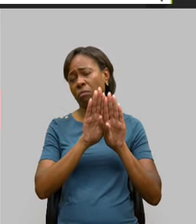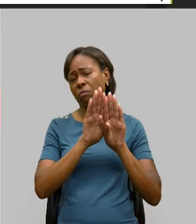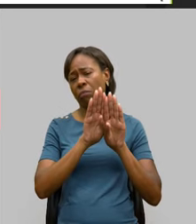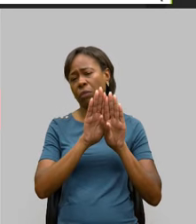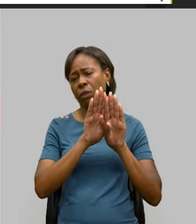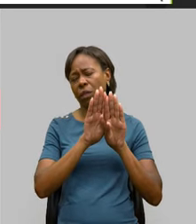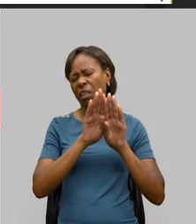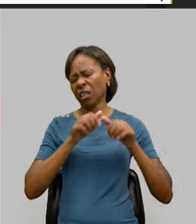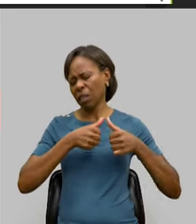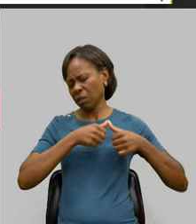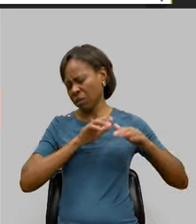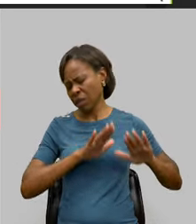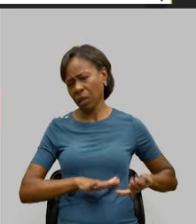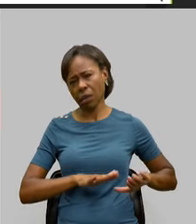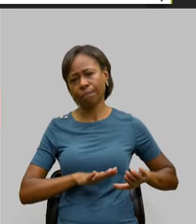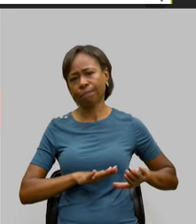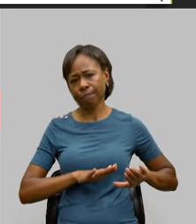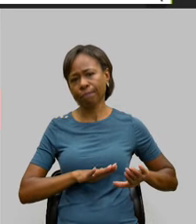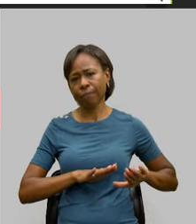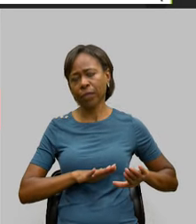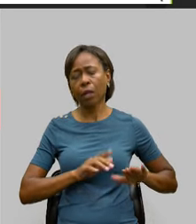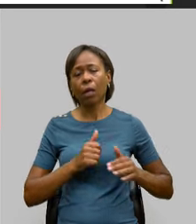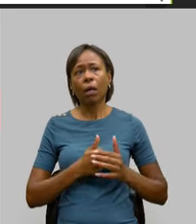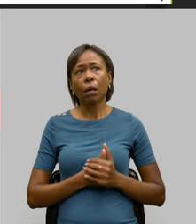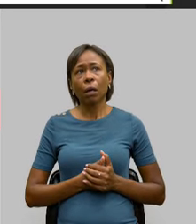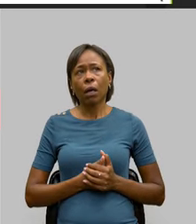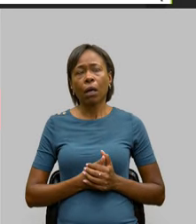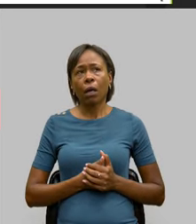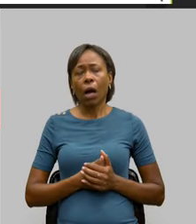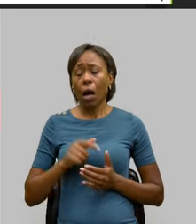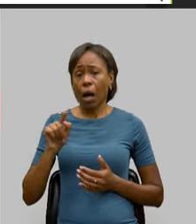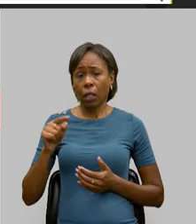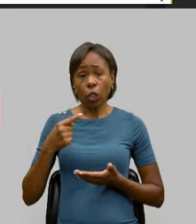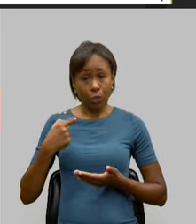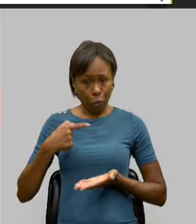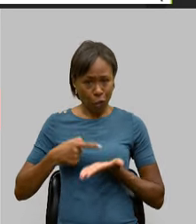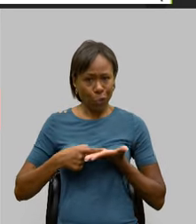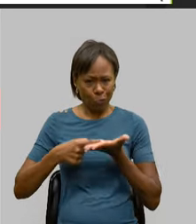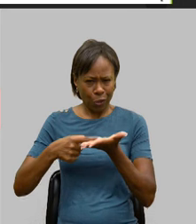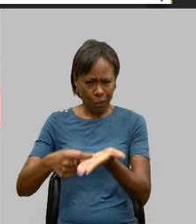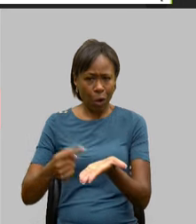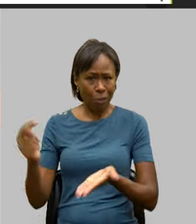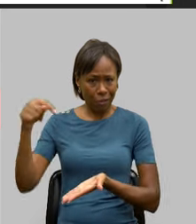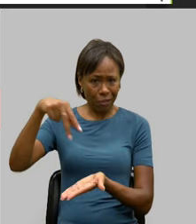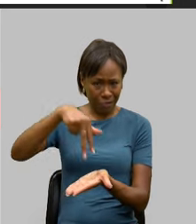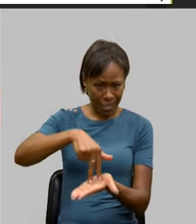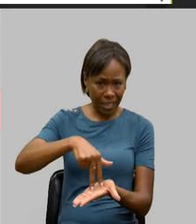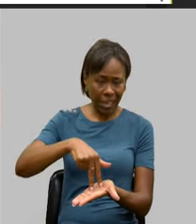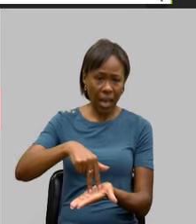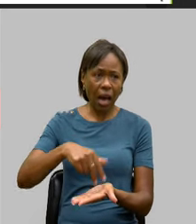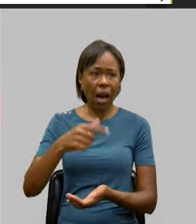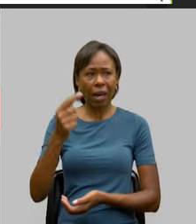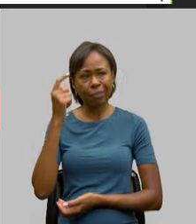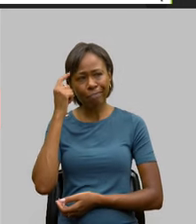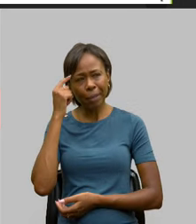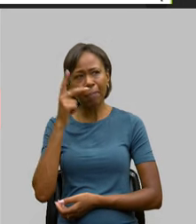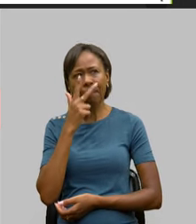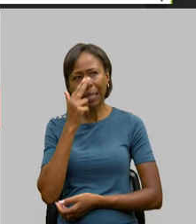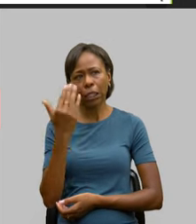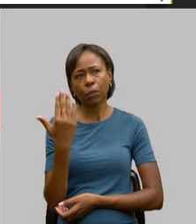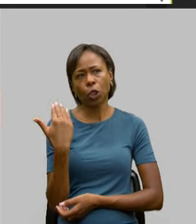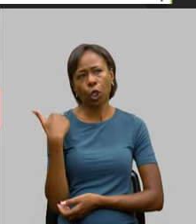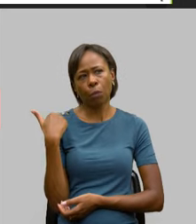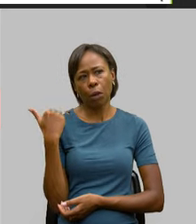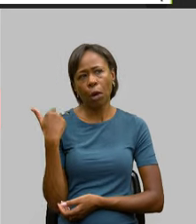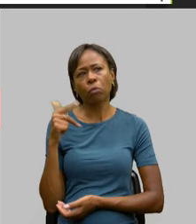e quando eu recebi esse convite eu foi como se alguém me dissesse levanta e luta né então eu gostaria